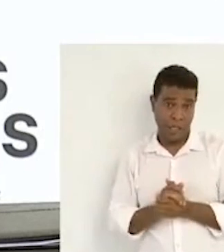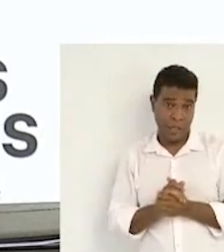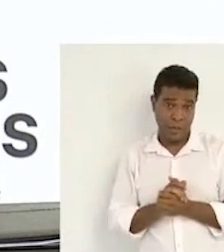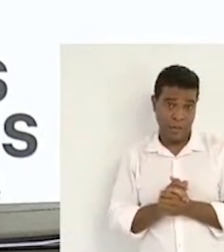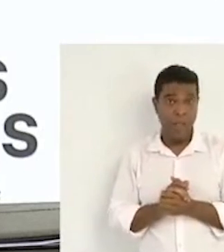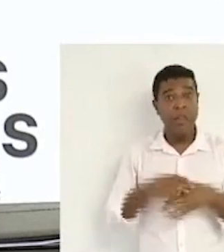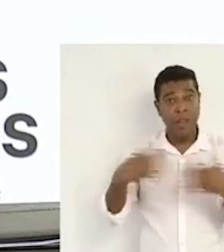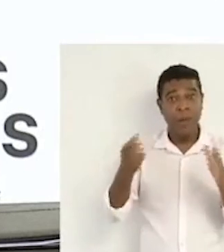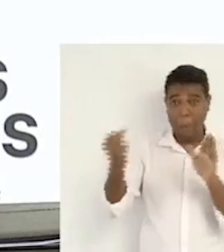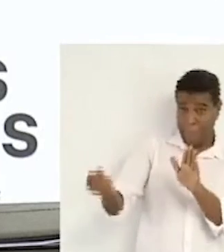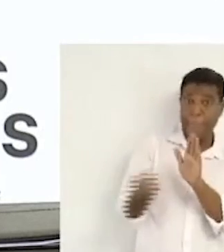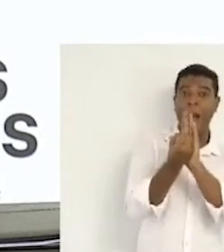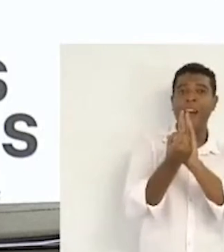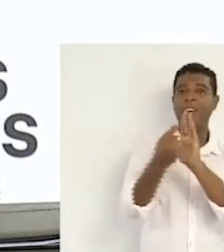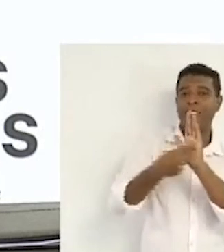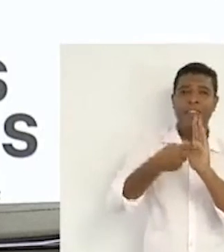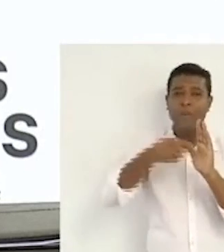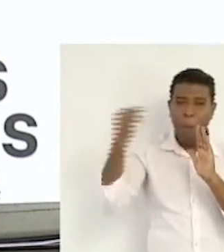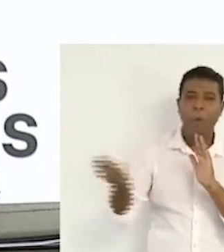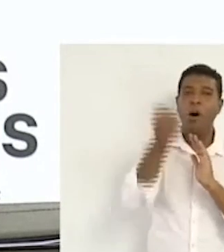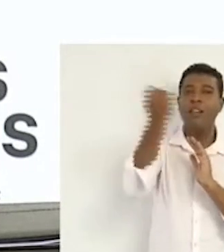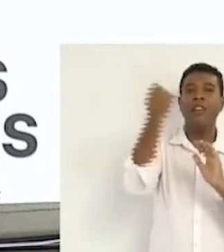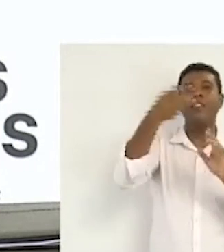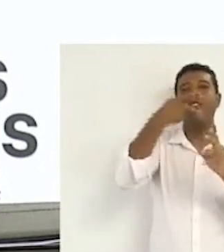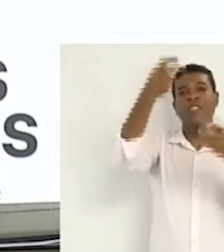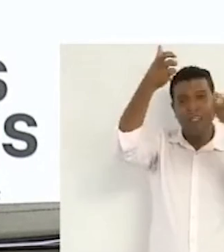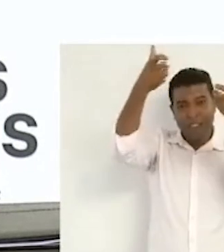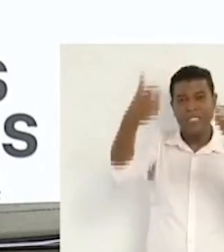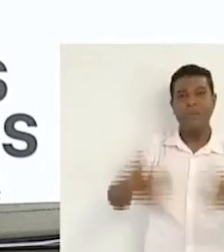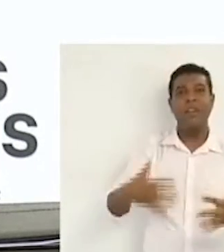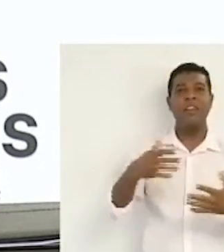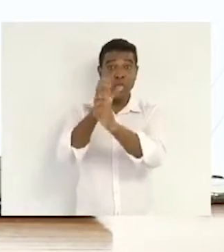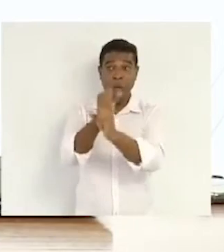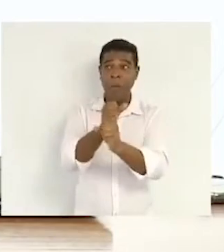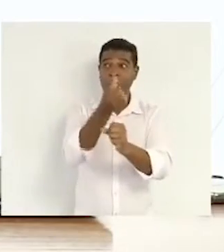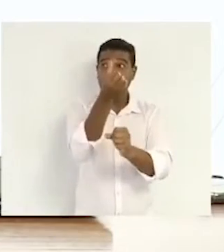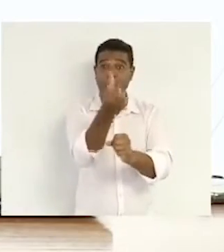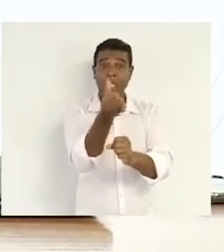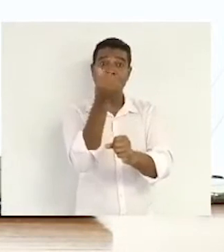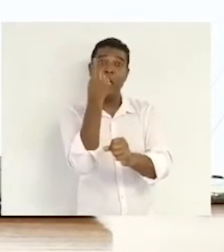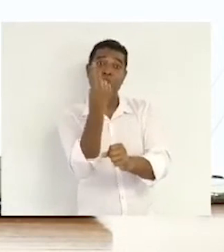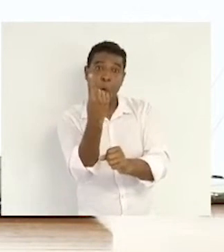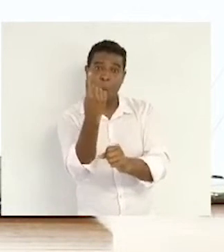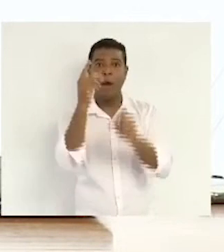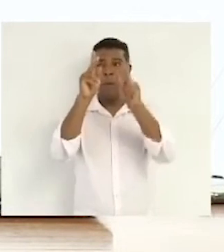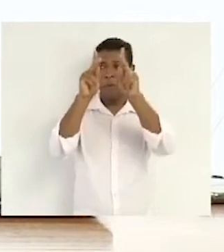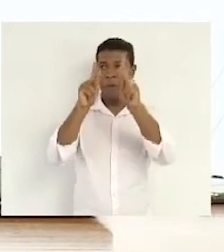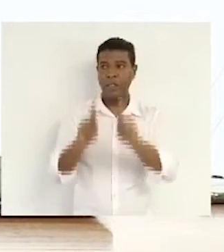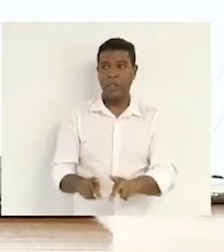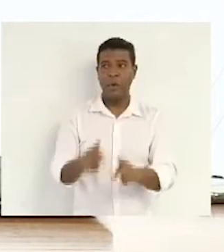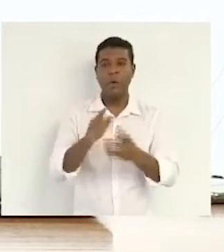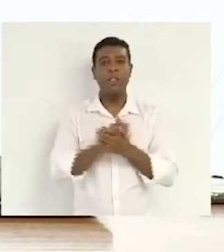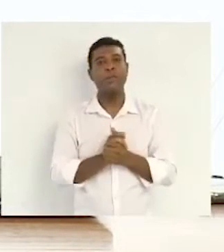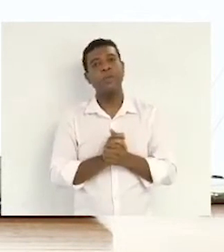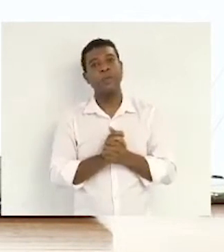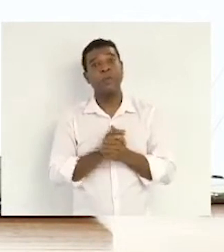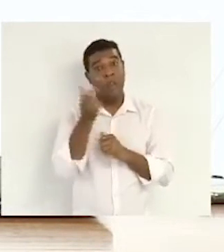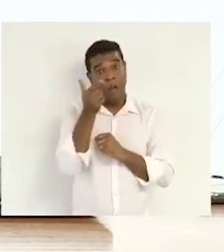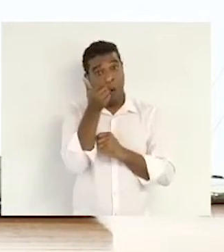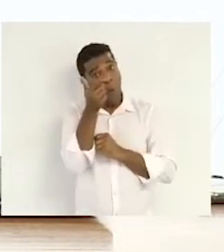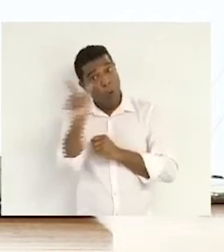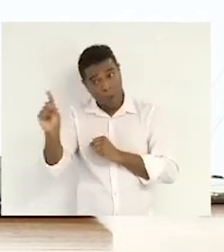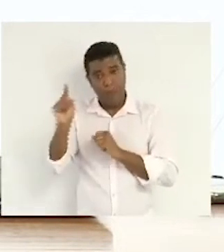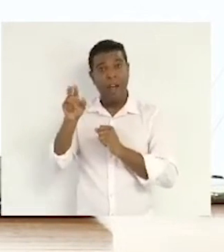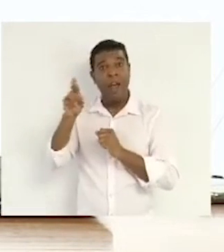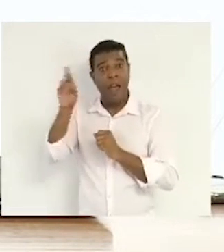municípios façam a adesão, a abertura de serviços não essenciais será possível. Outra região importante que avança para